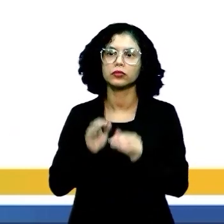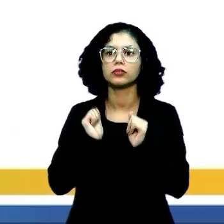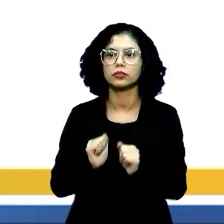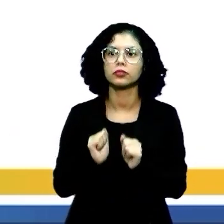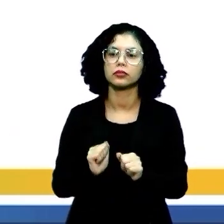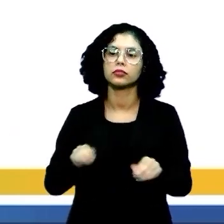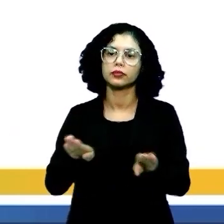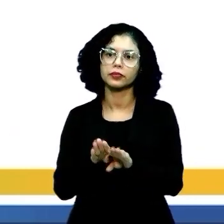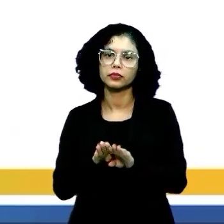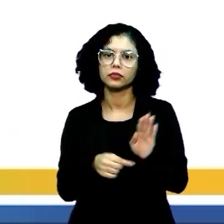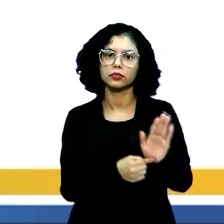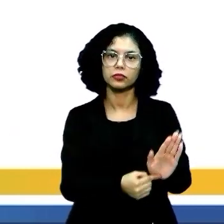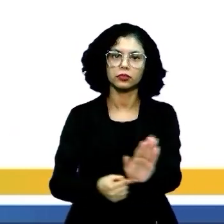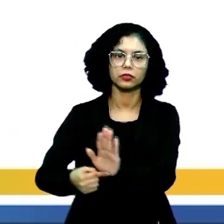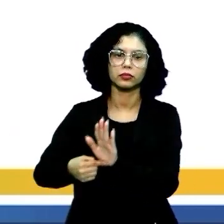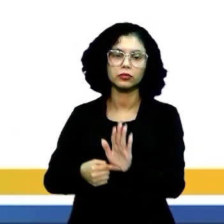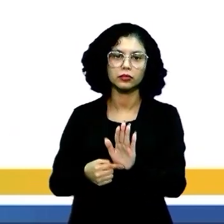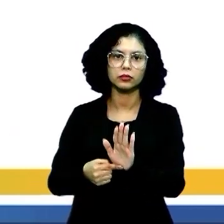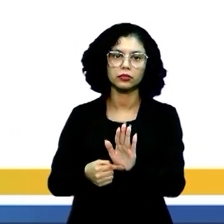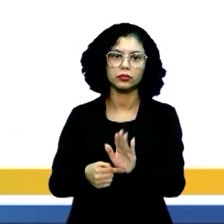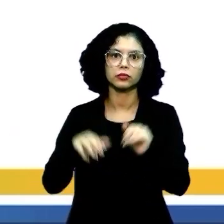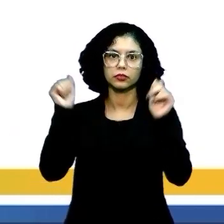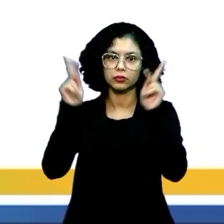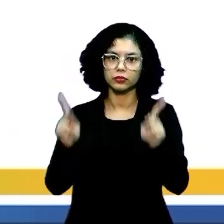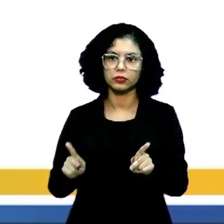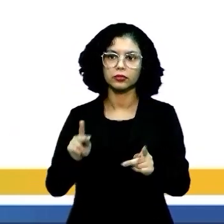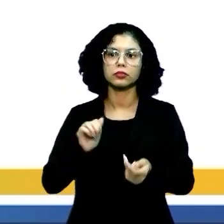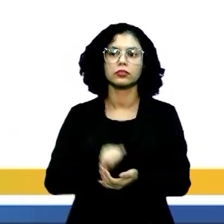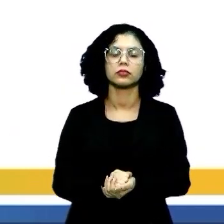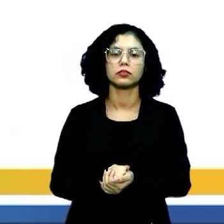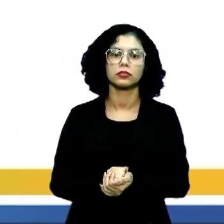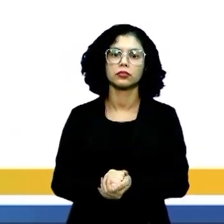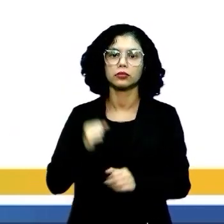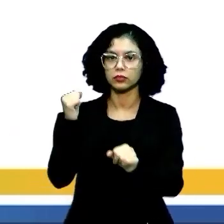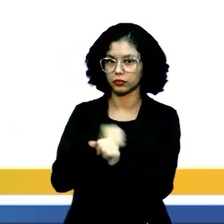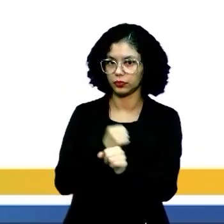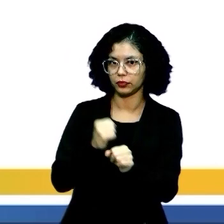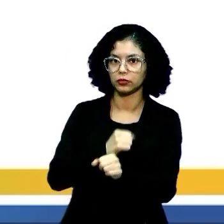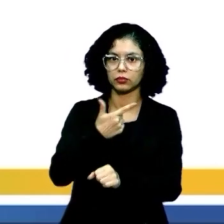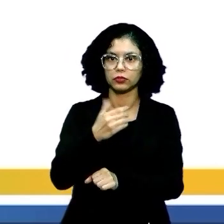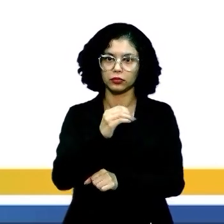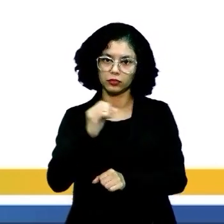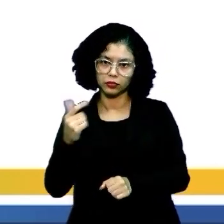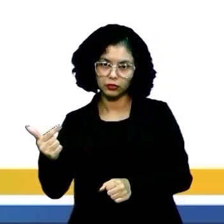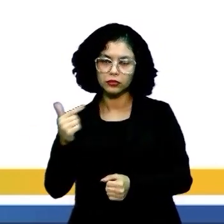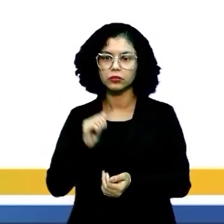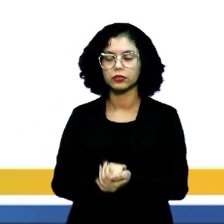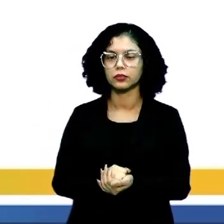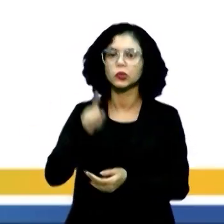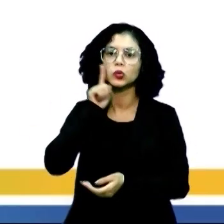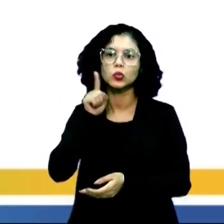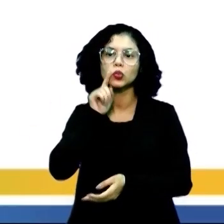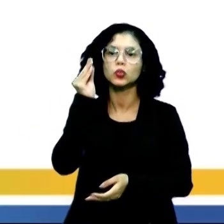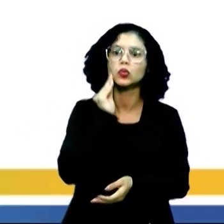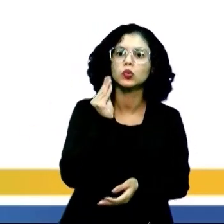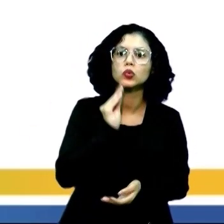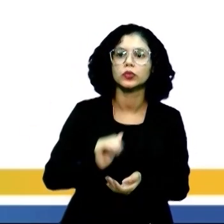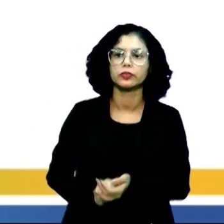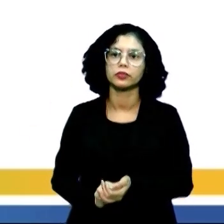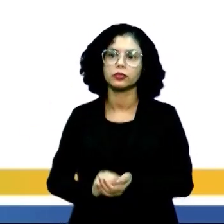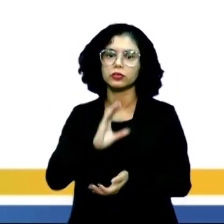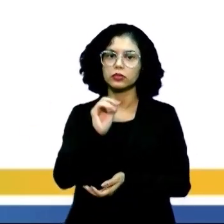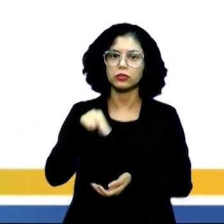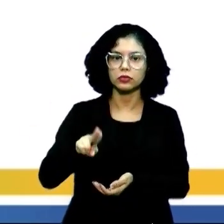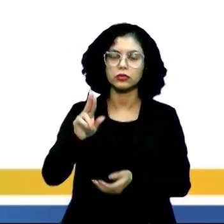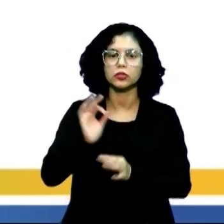poderiam representar riscos à paz mundial. No ano de 2002, os Estados Unidos tentavam, por meio da